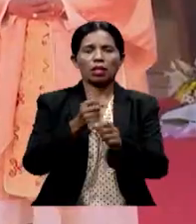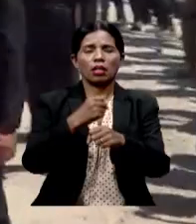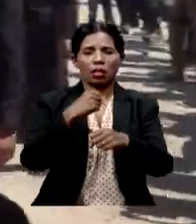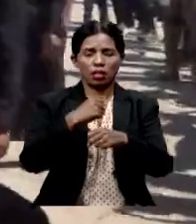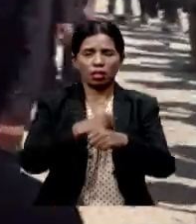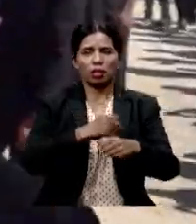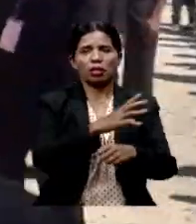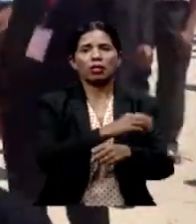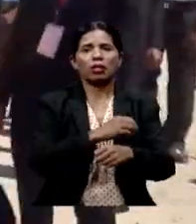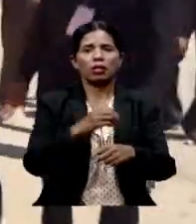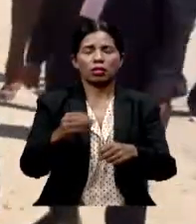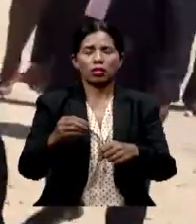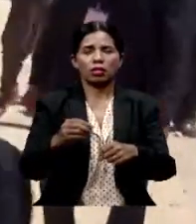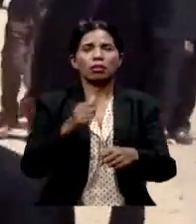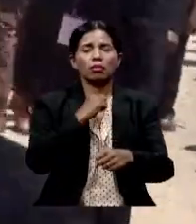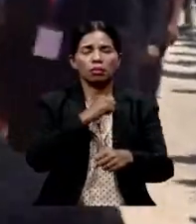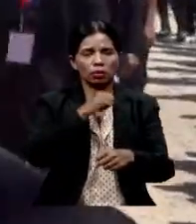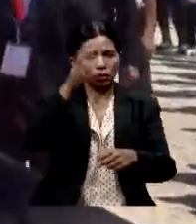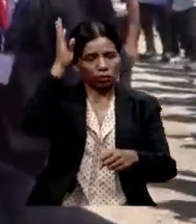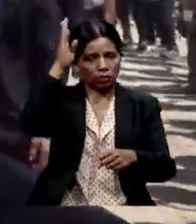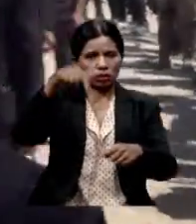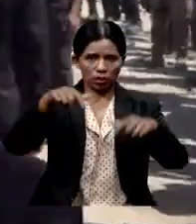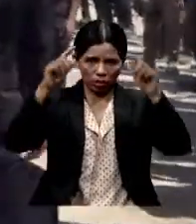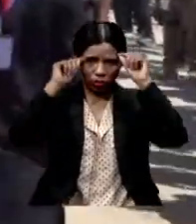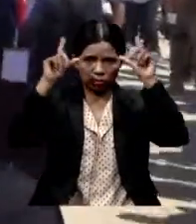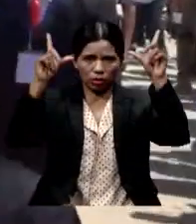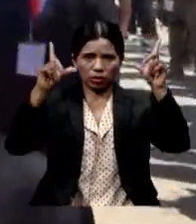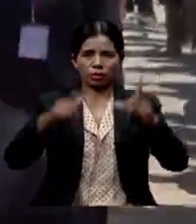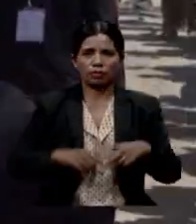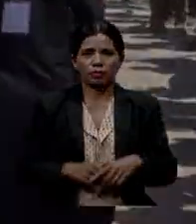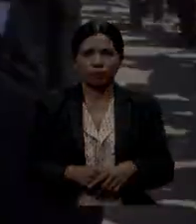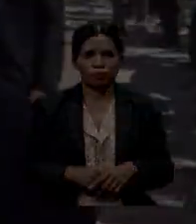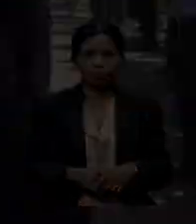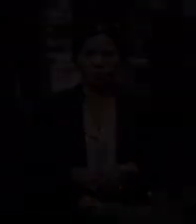ordenação episcopal Iha Timor-Leste. Equipa cobertura, GMN.